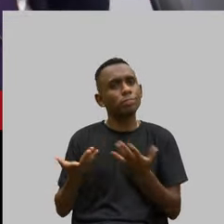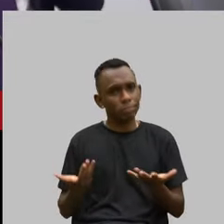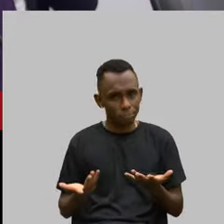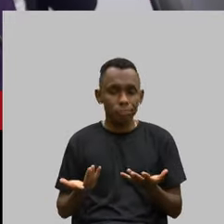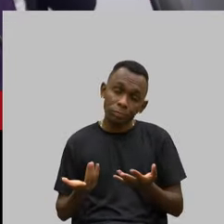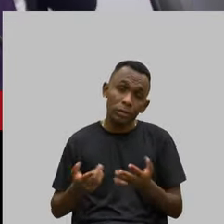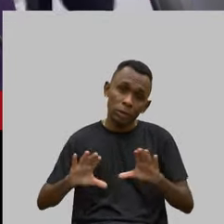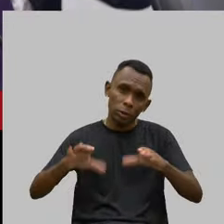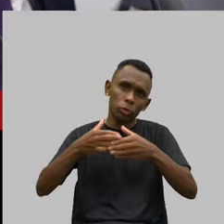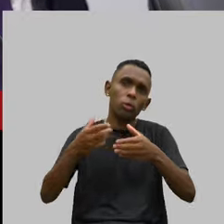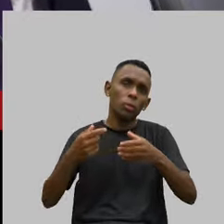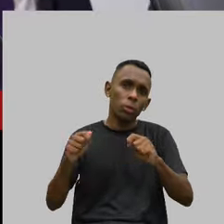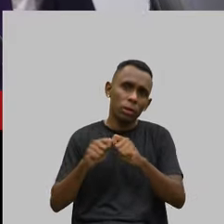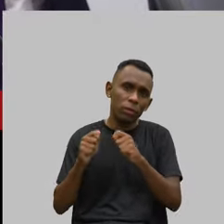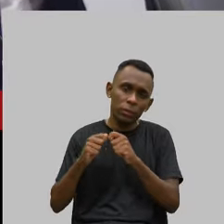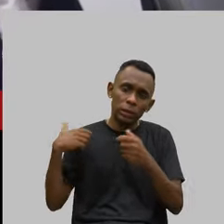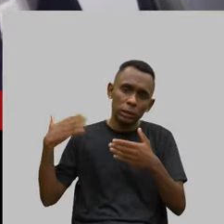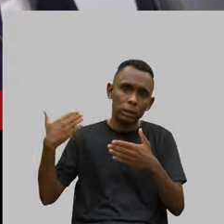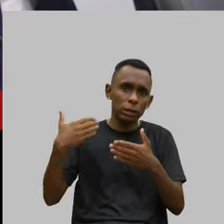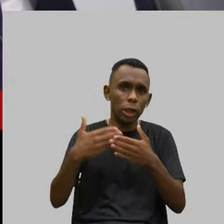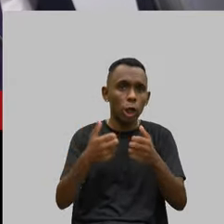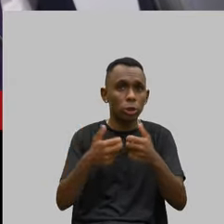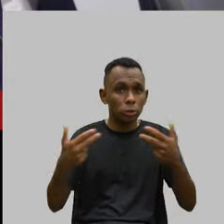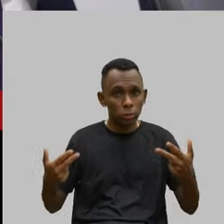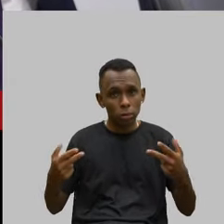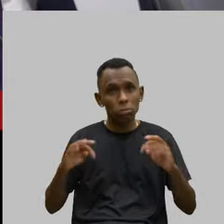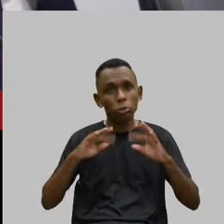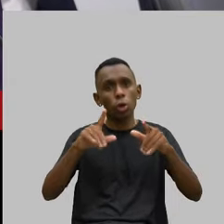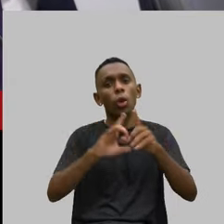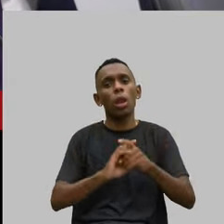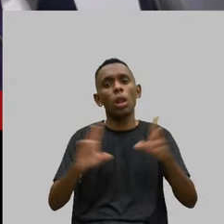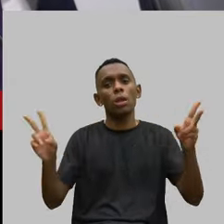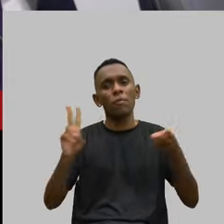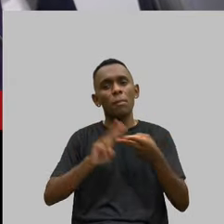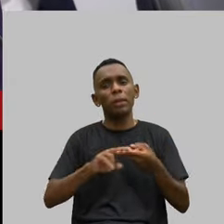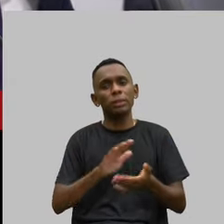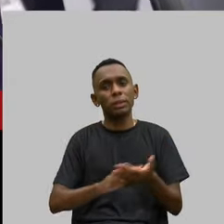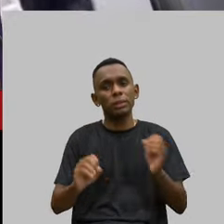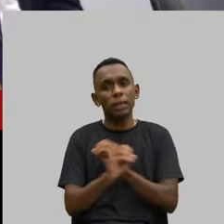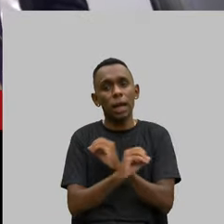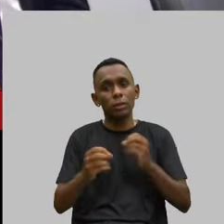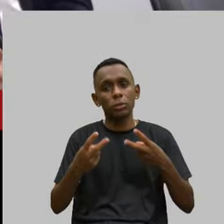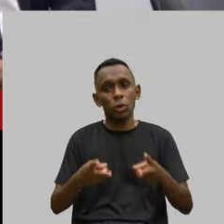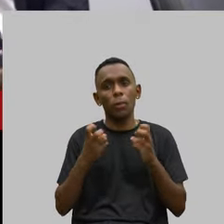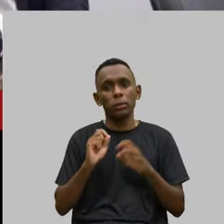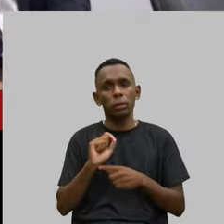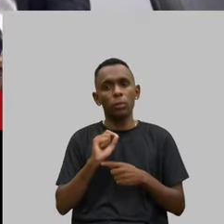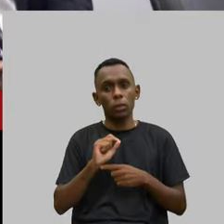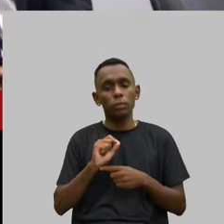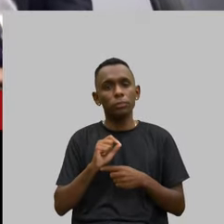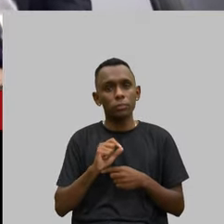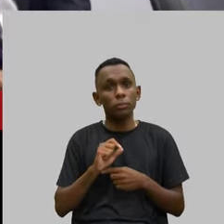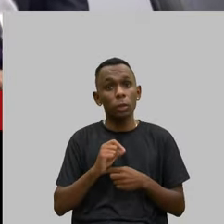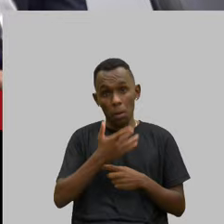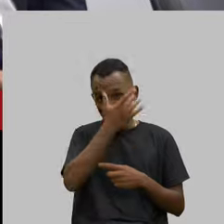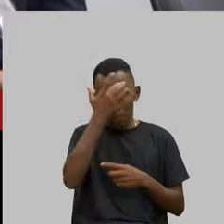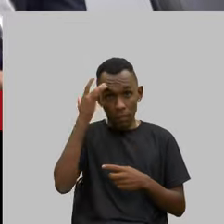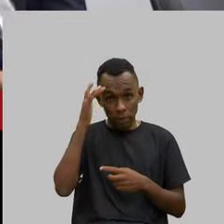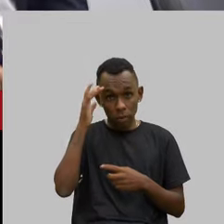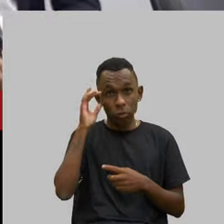turma que fez essas coisas todas todo mundo sou e a gente vê inclusive uma pessoa